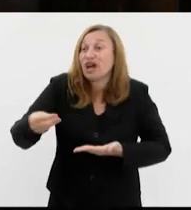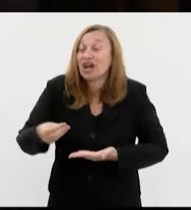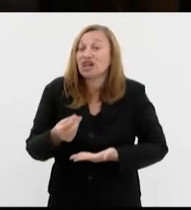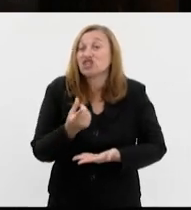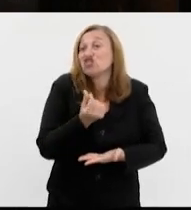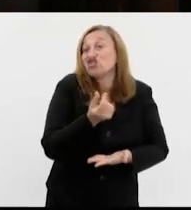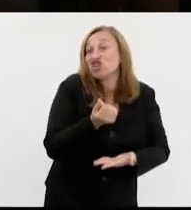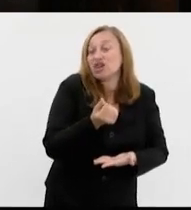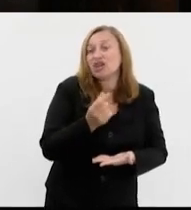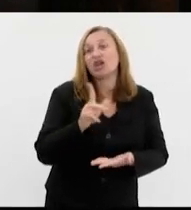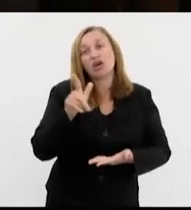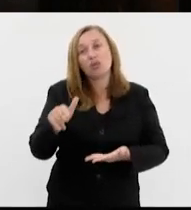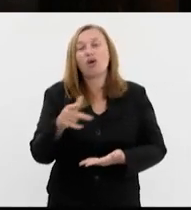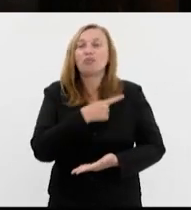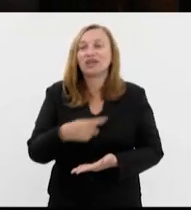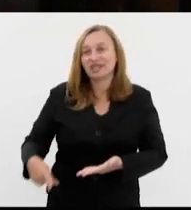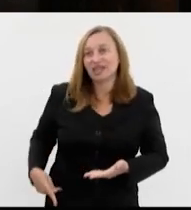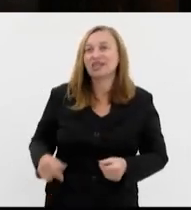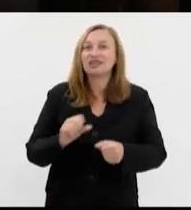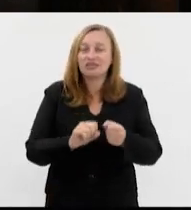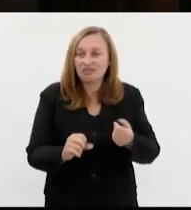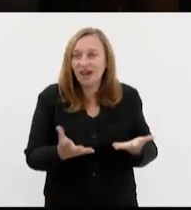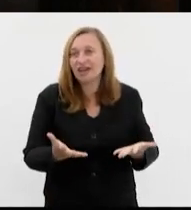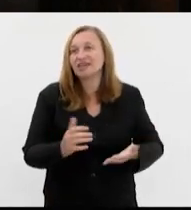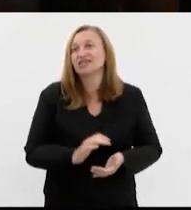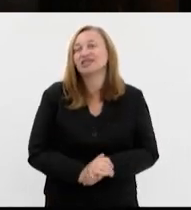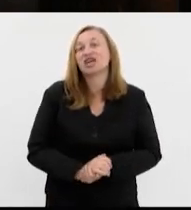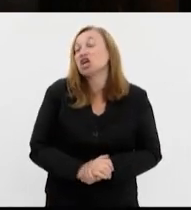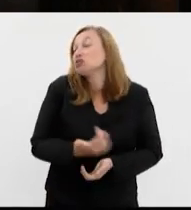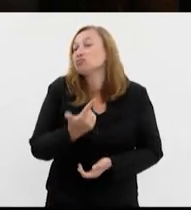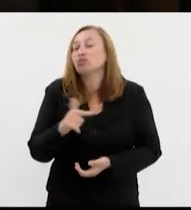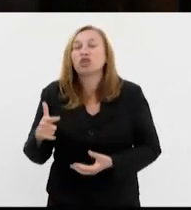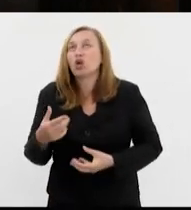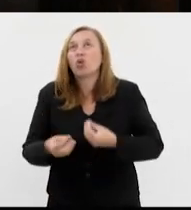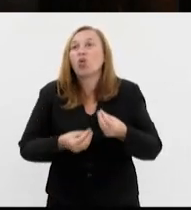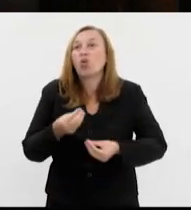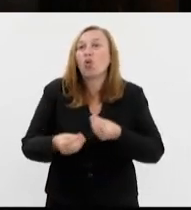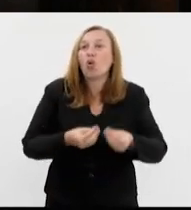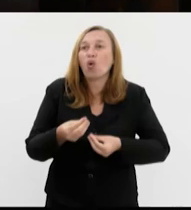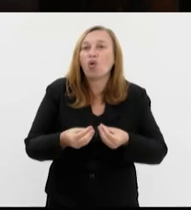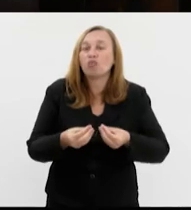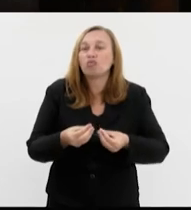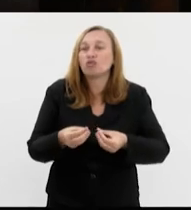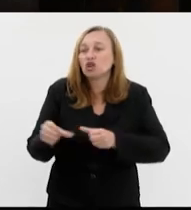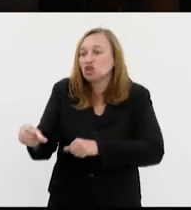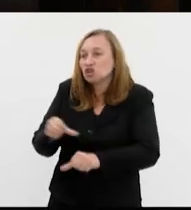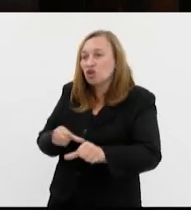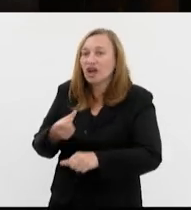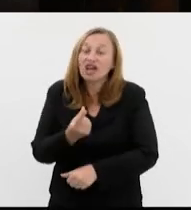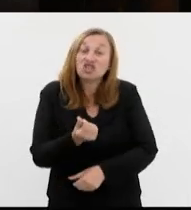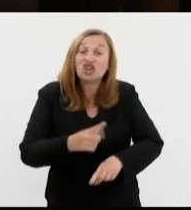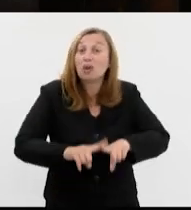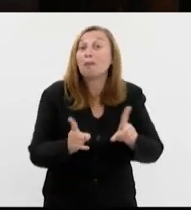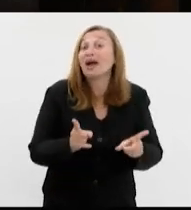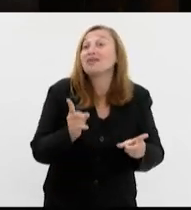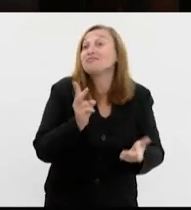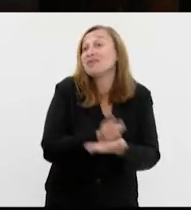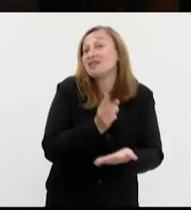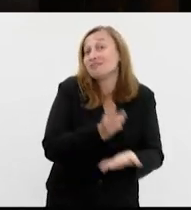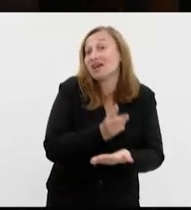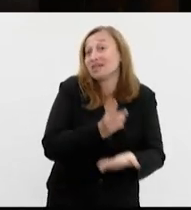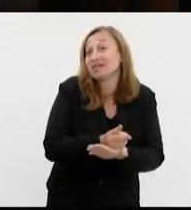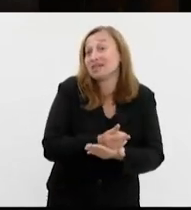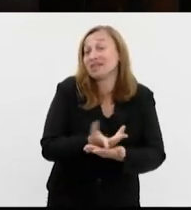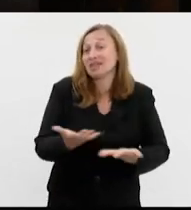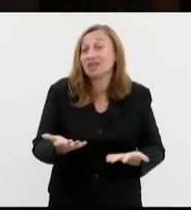faz, não tem como dividir espaços políticos, não tem como dar o toma lá da cá, mas, mesmo assim, além de